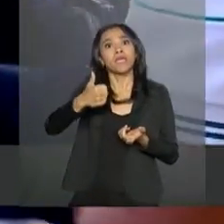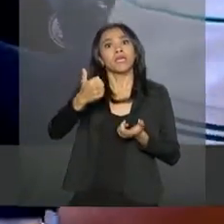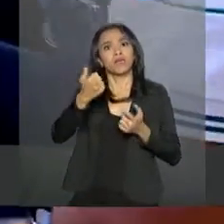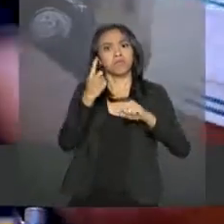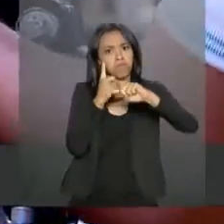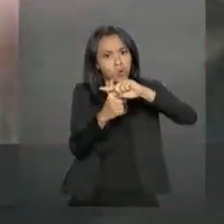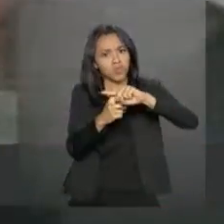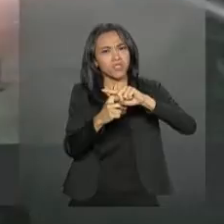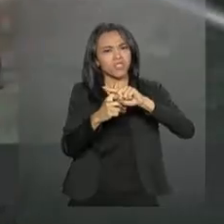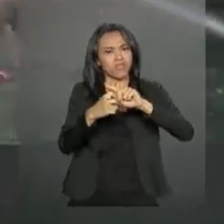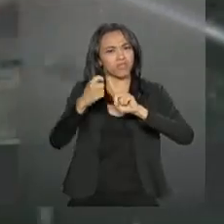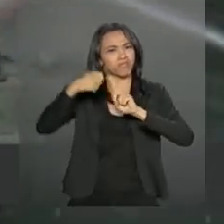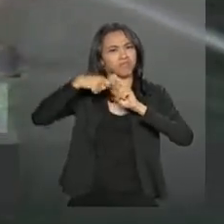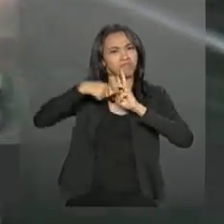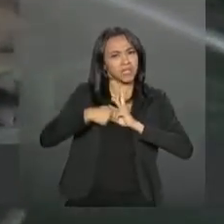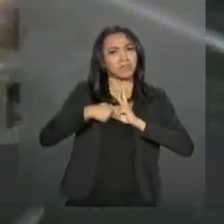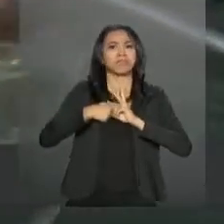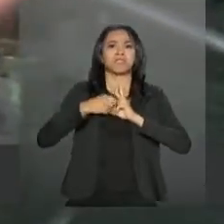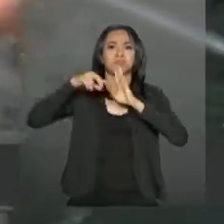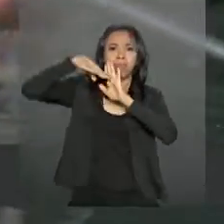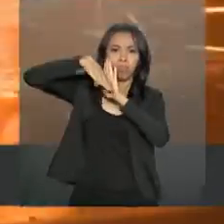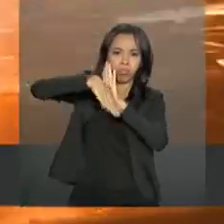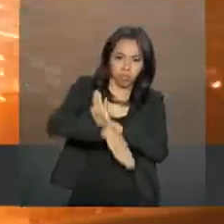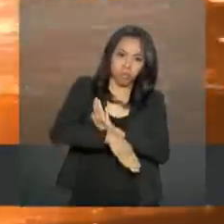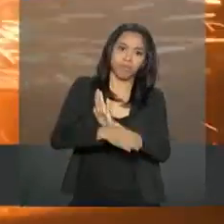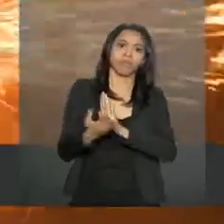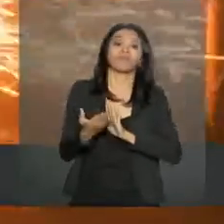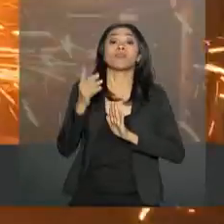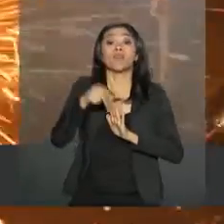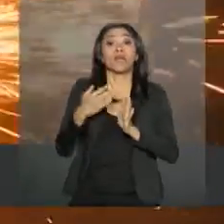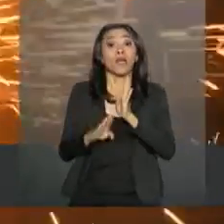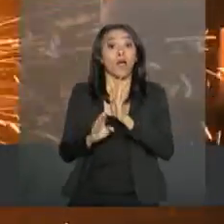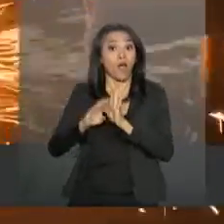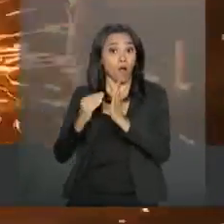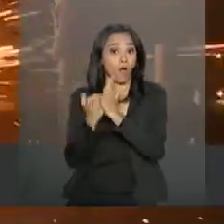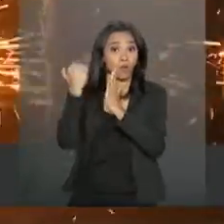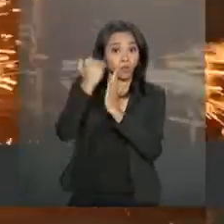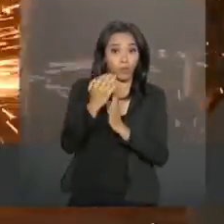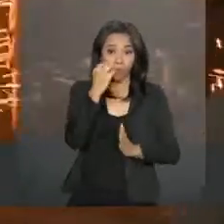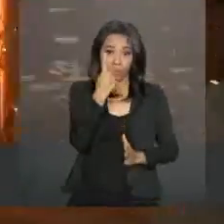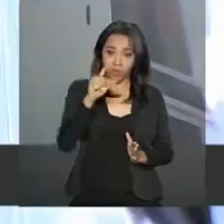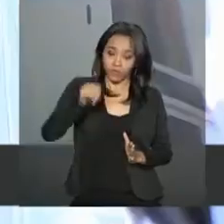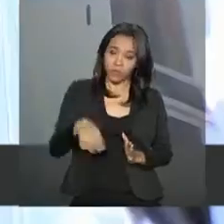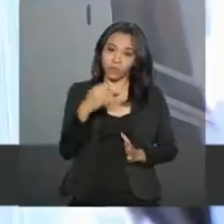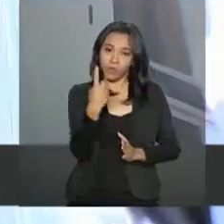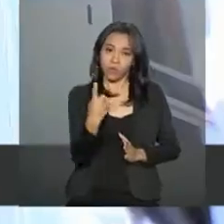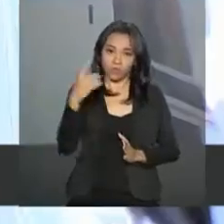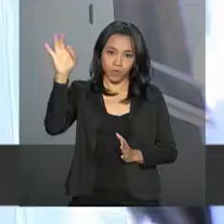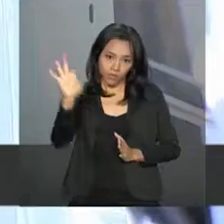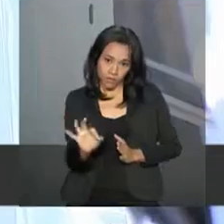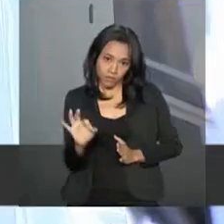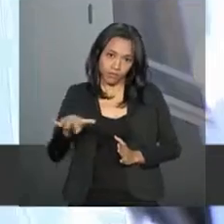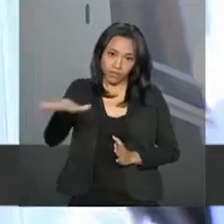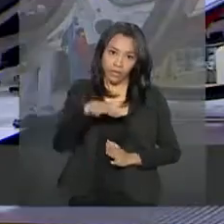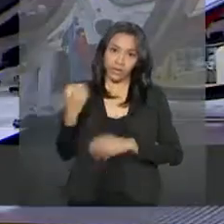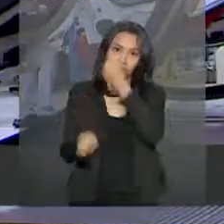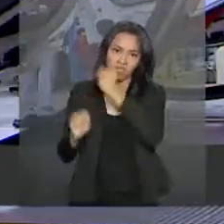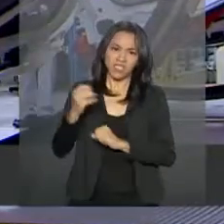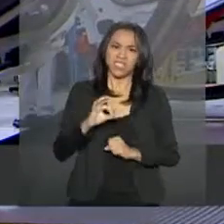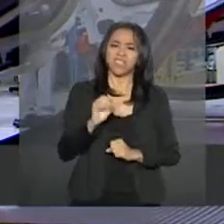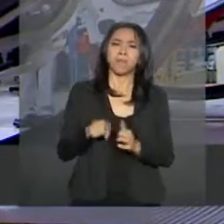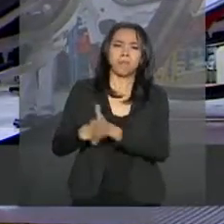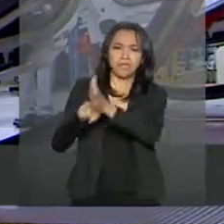em relação a outubro do ano passado a produção da indústria cresceu 1,1 por cento 17 dos 26 ramos